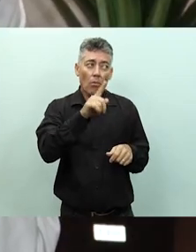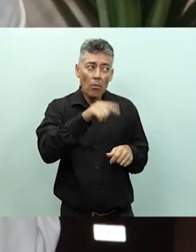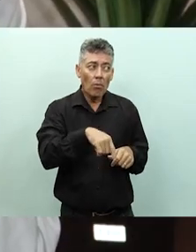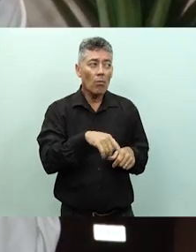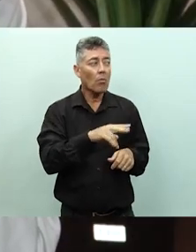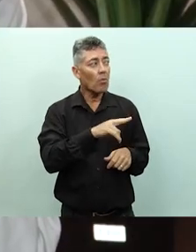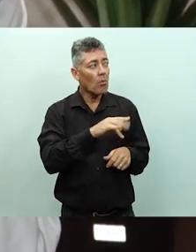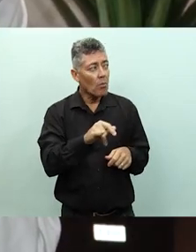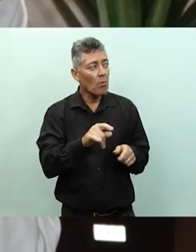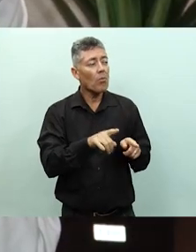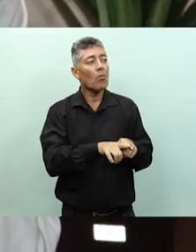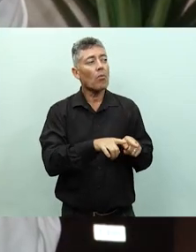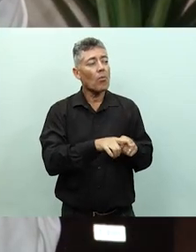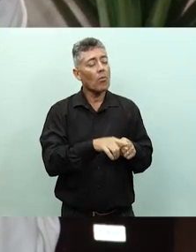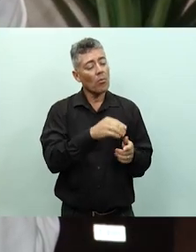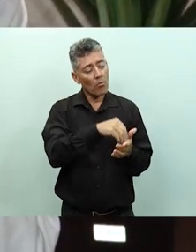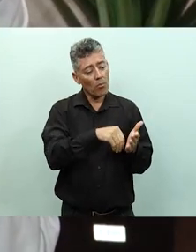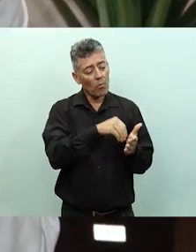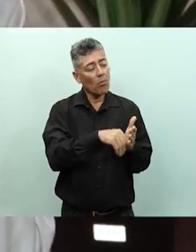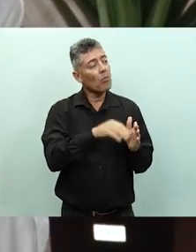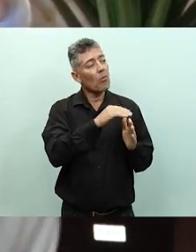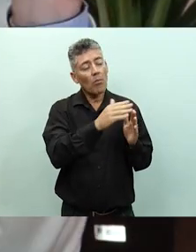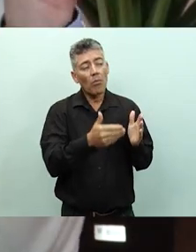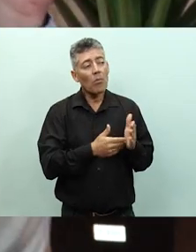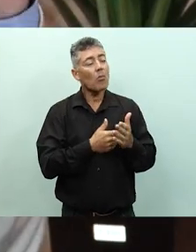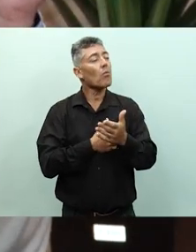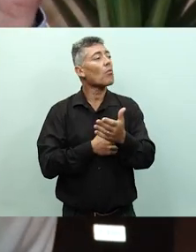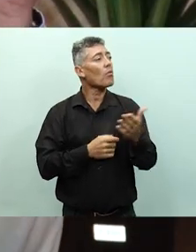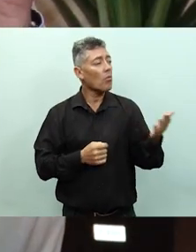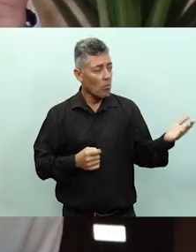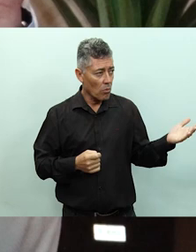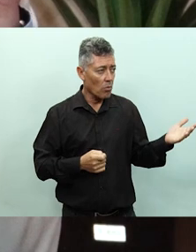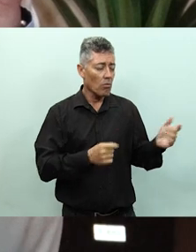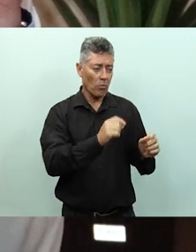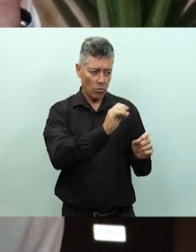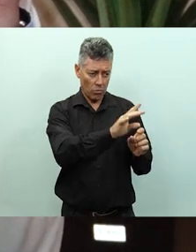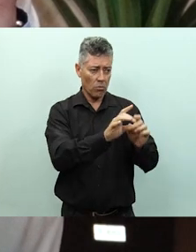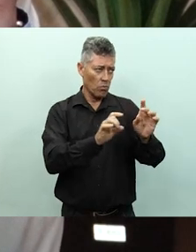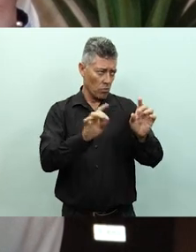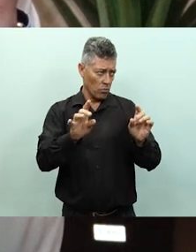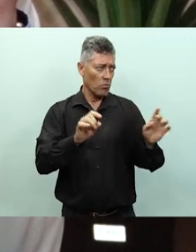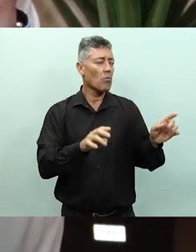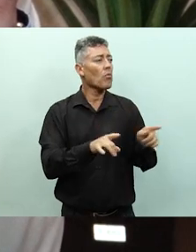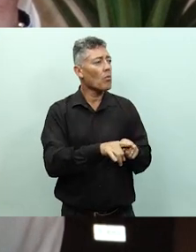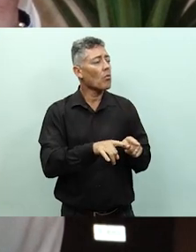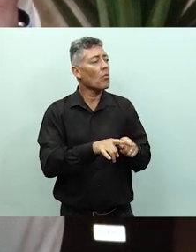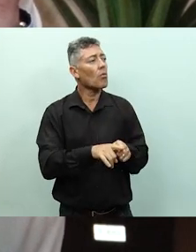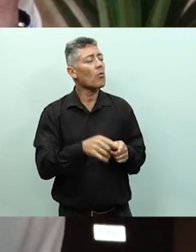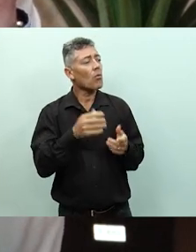era uma espécie de secretária de todas as áreas.